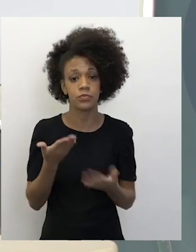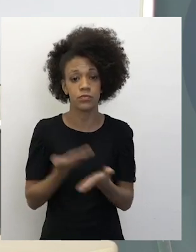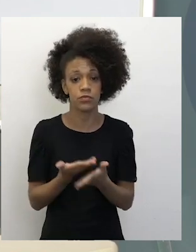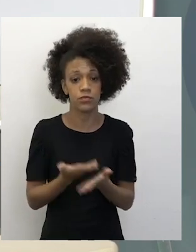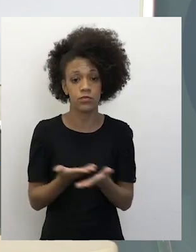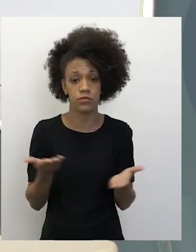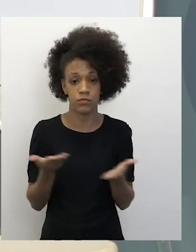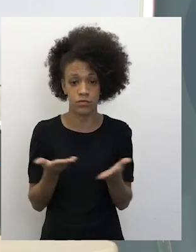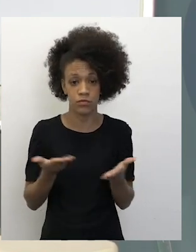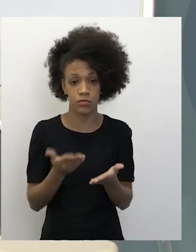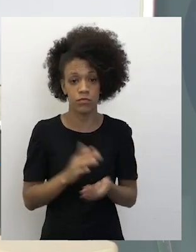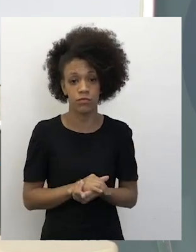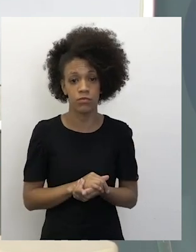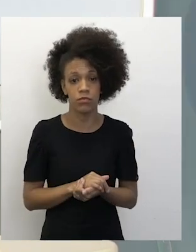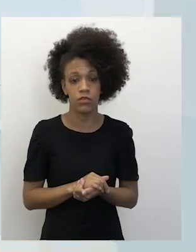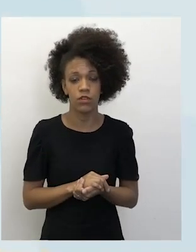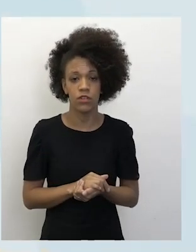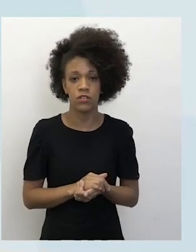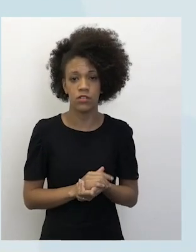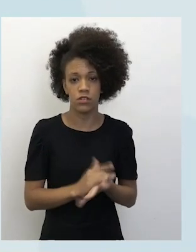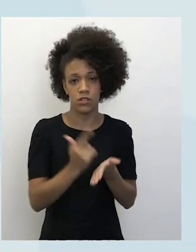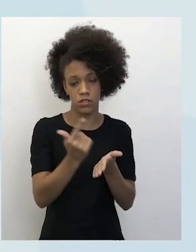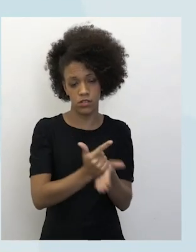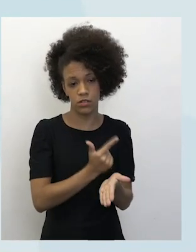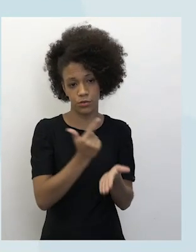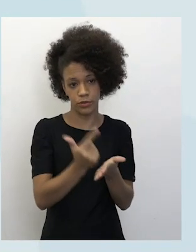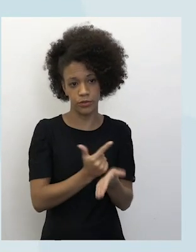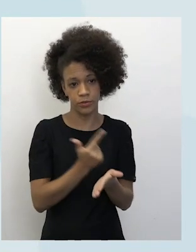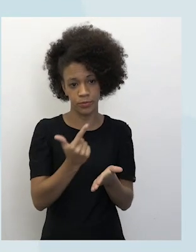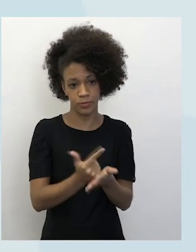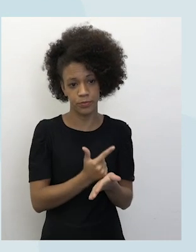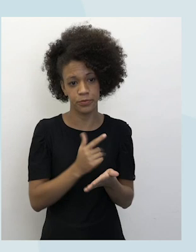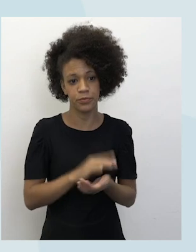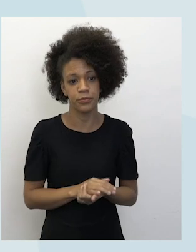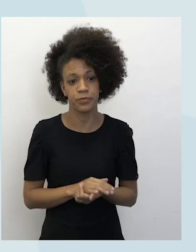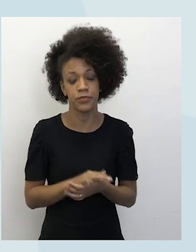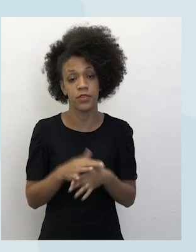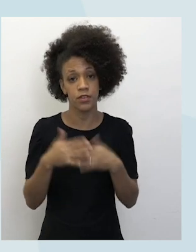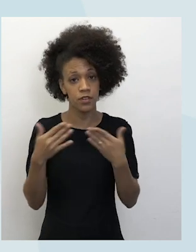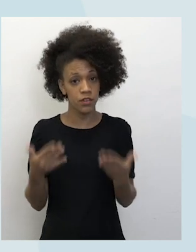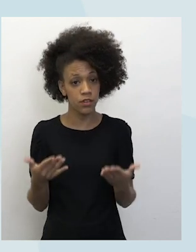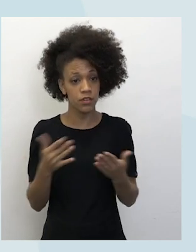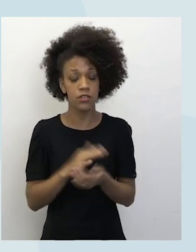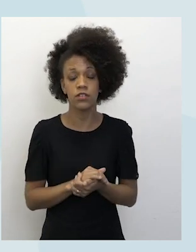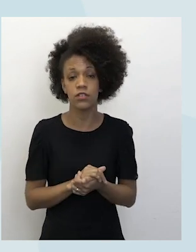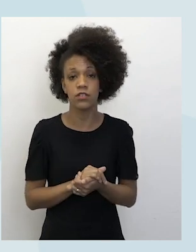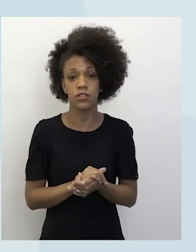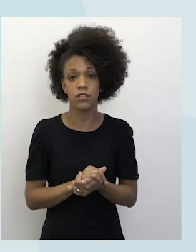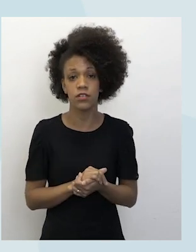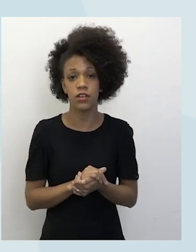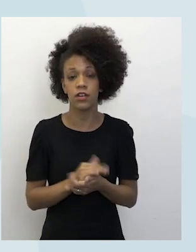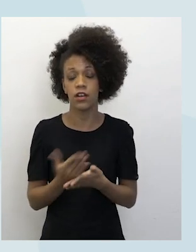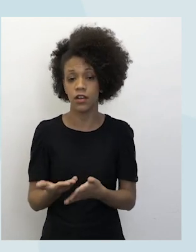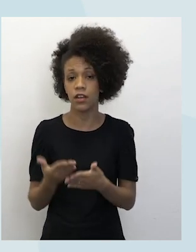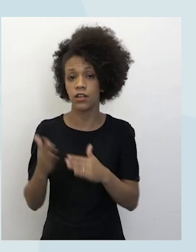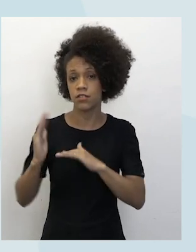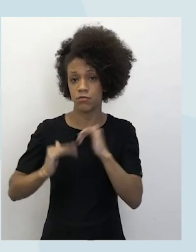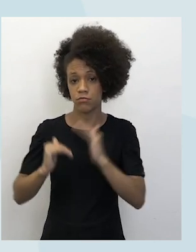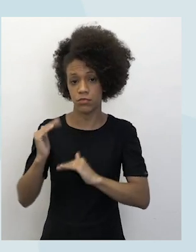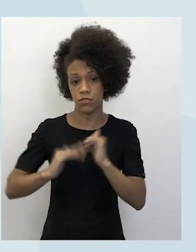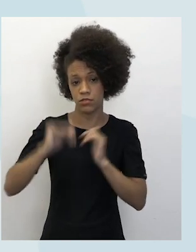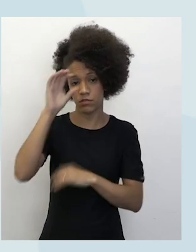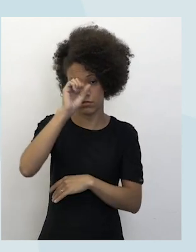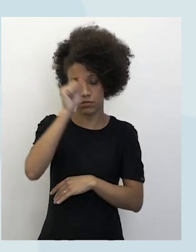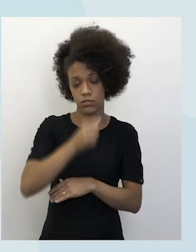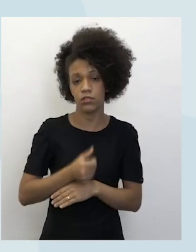aula de hoje vamos lá trabalho literatura né aquele esquema que a gente tá falando sobre a recuperar alguns os as habilidades que Ficaram